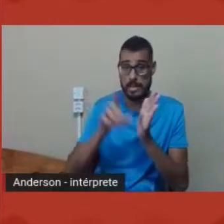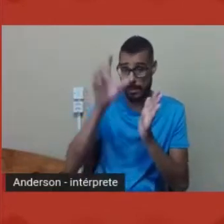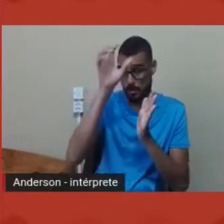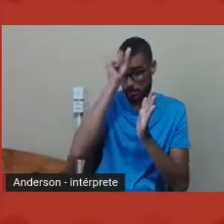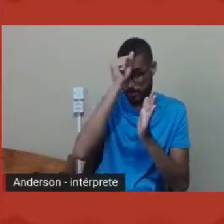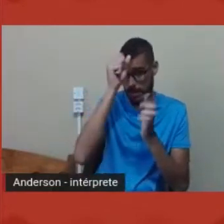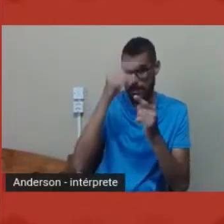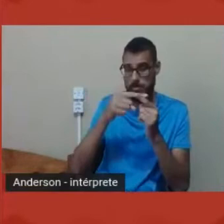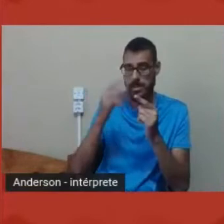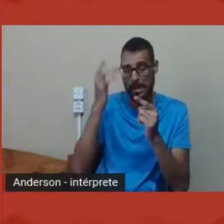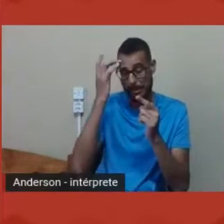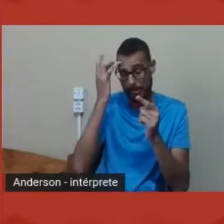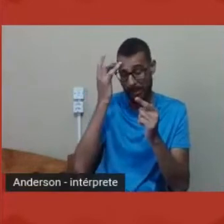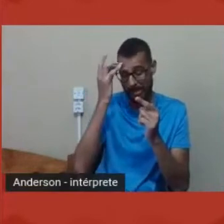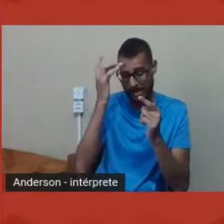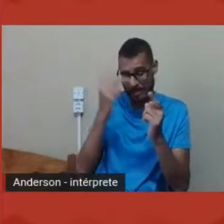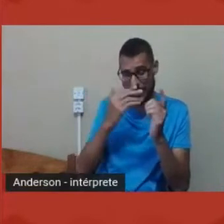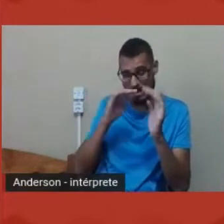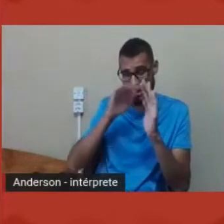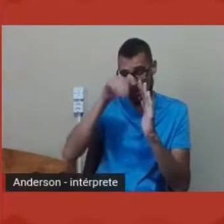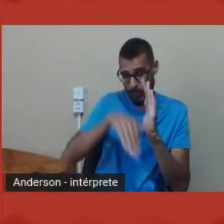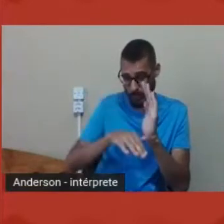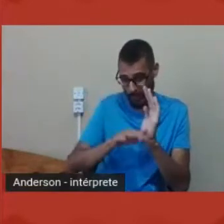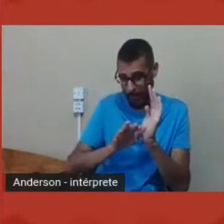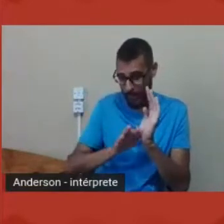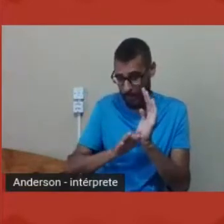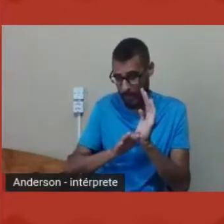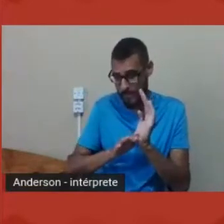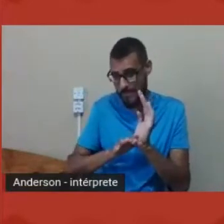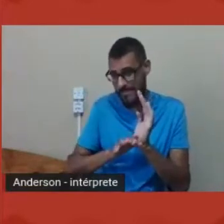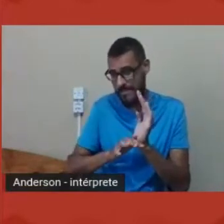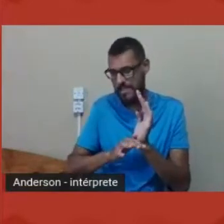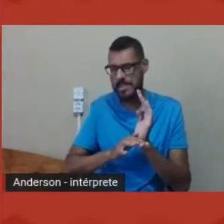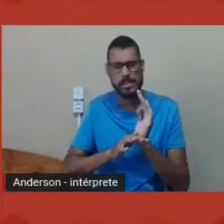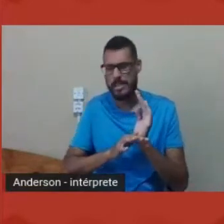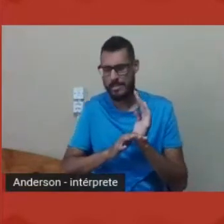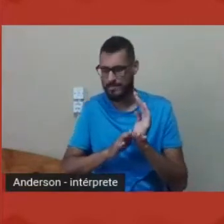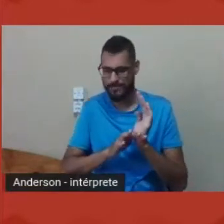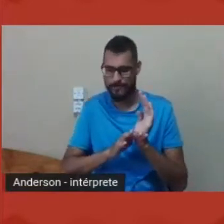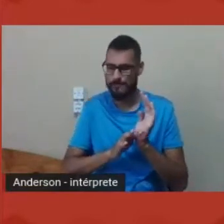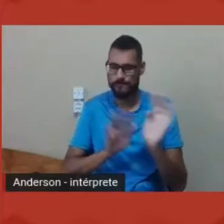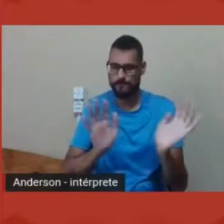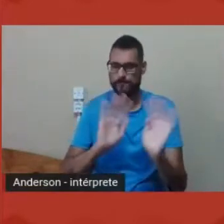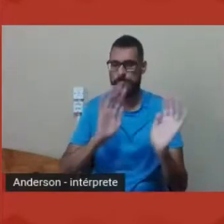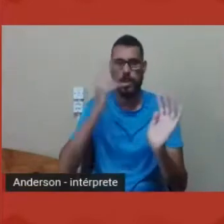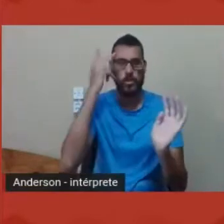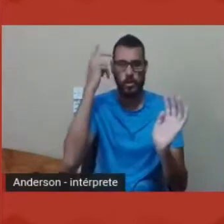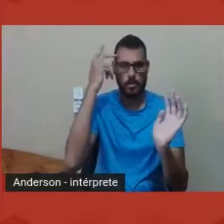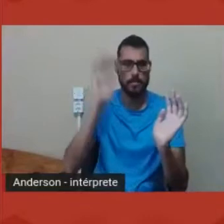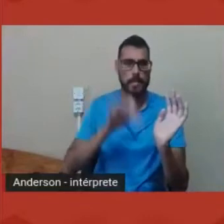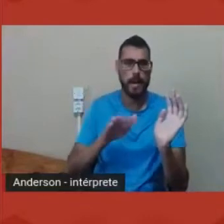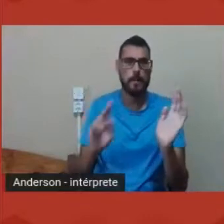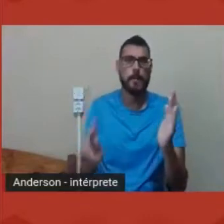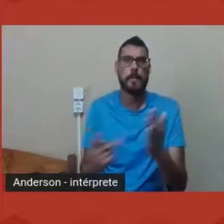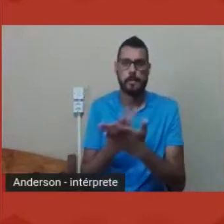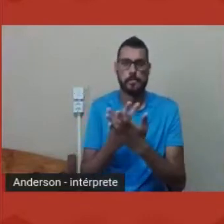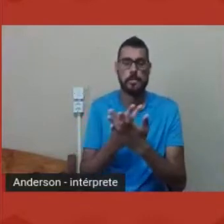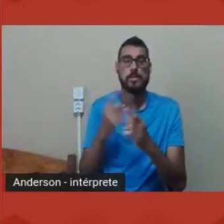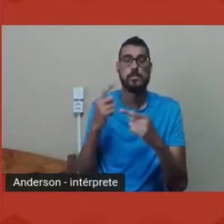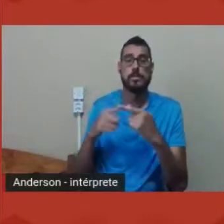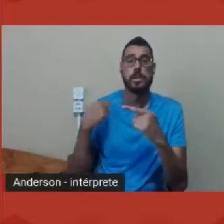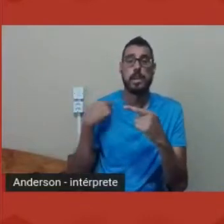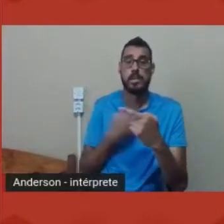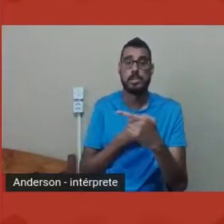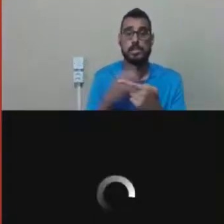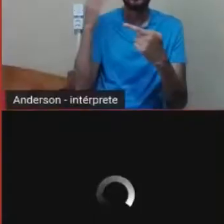uma pulada aqui. Ah, é bem comum isso acontecer, viu, Ana? A gente, na verdade, já